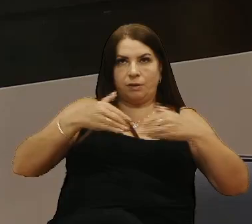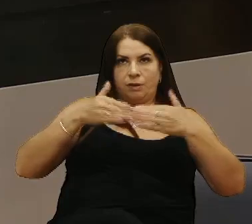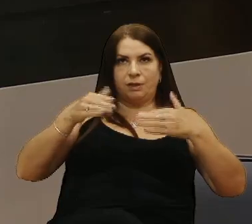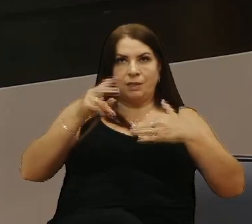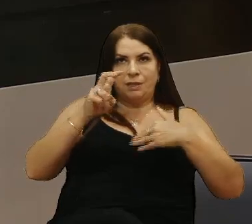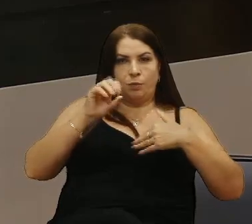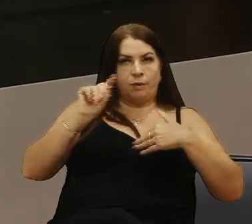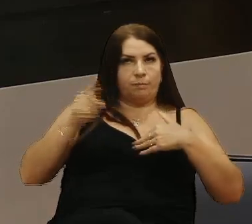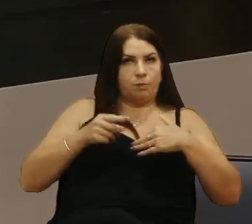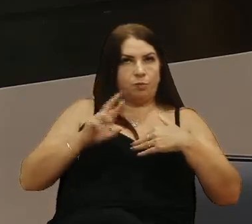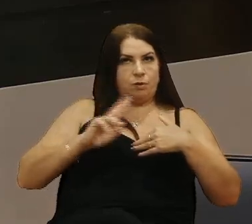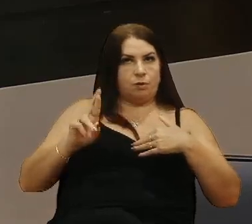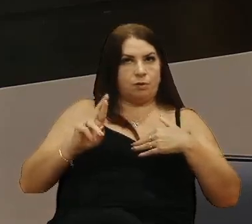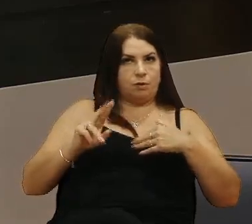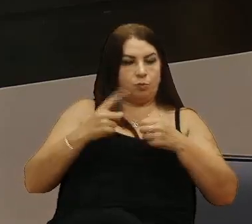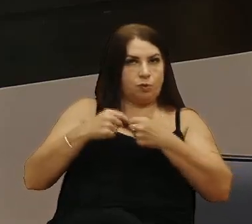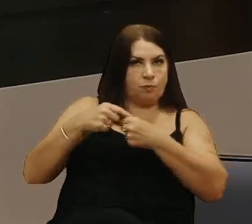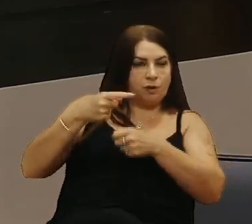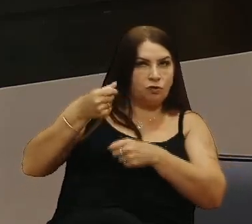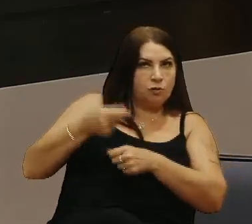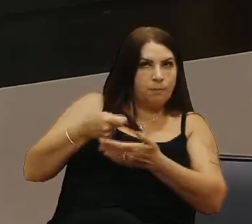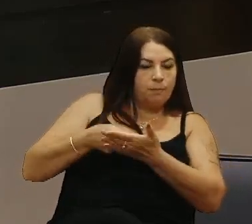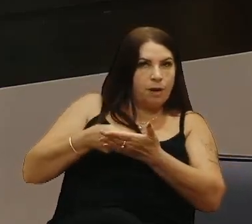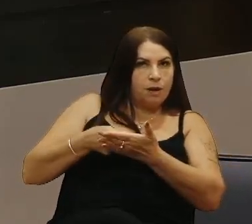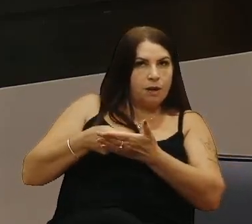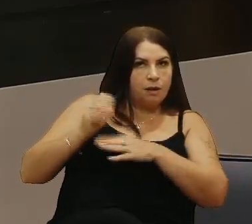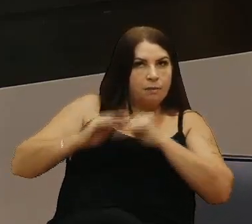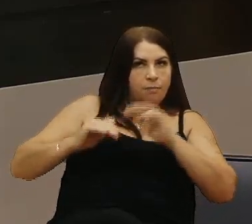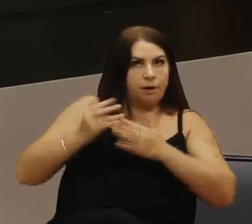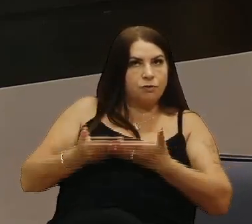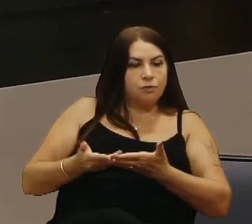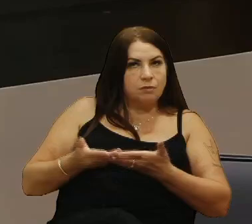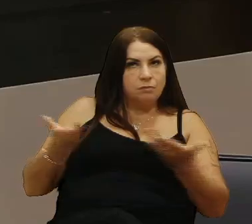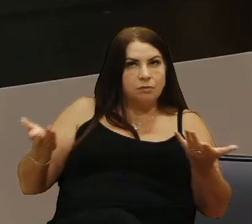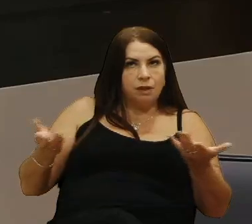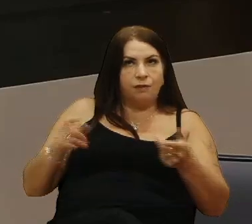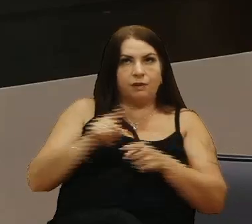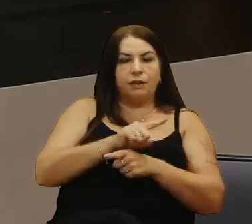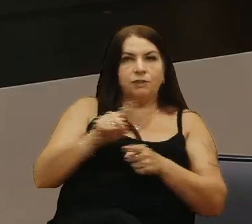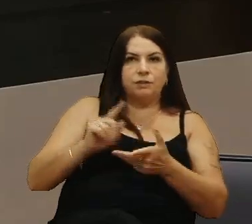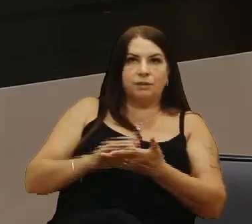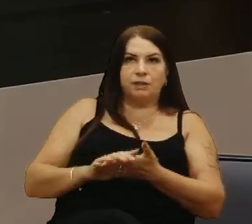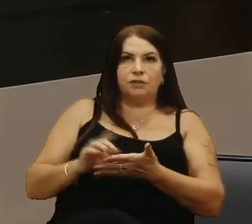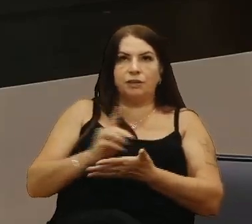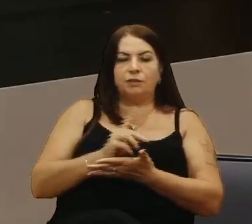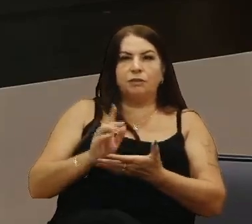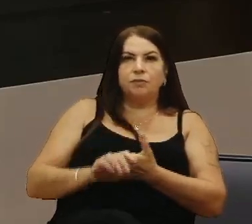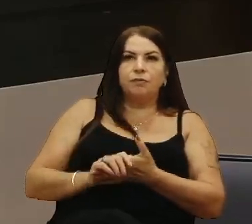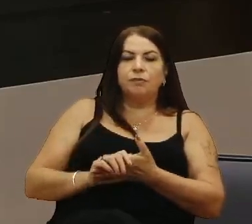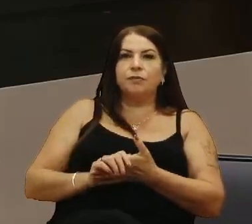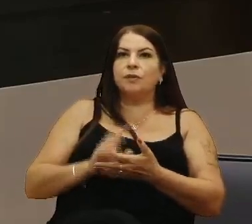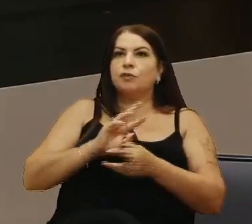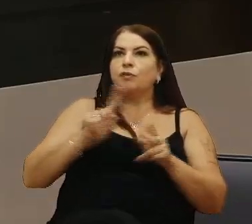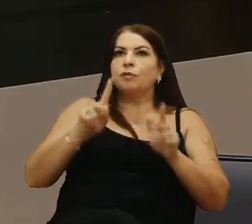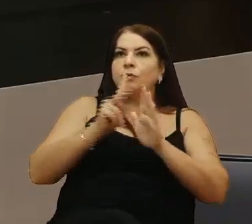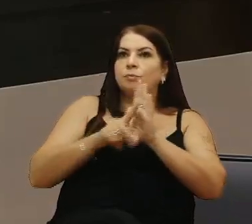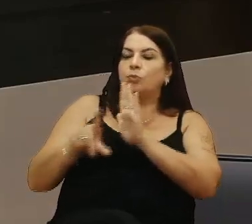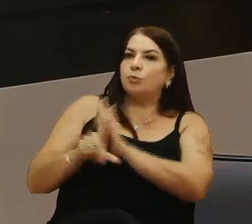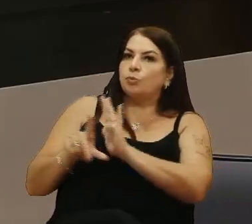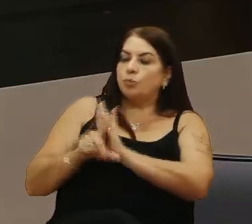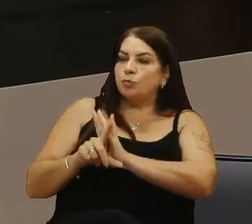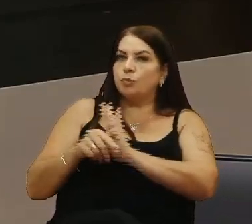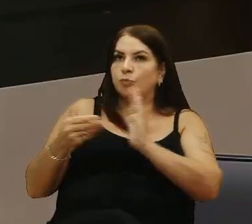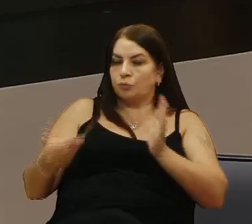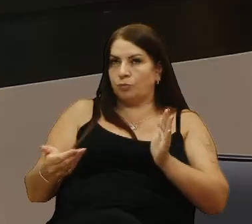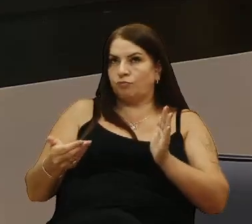reais. Tem que se decidir, o município vai ter dinheiro para colocar isso em prática, porque senão aqui a gente vai ter vários projetos que vai